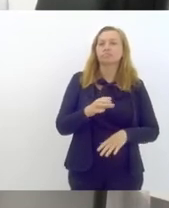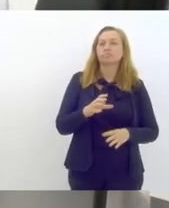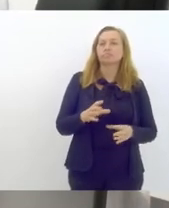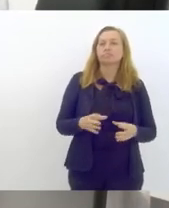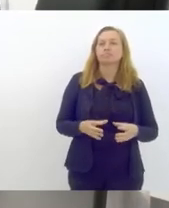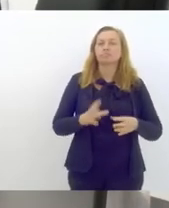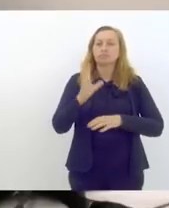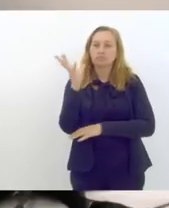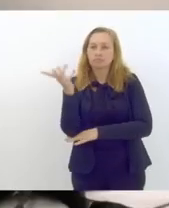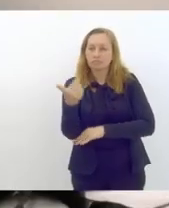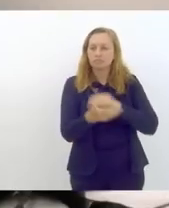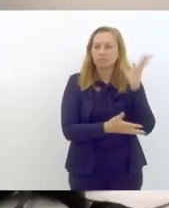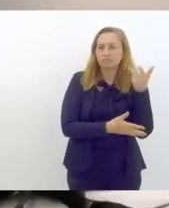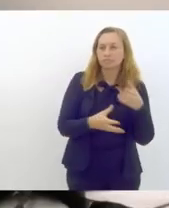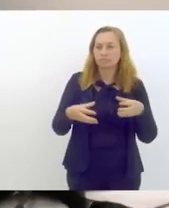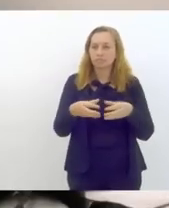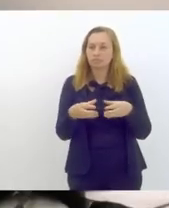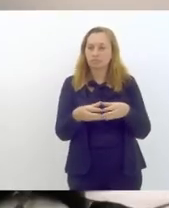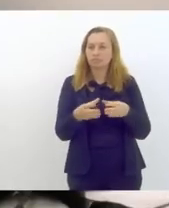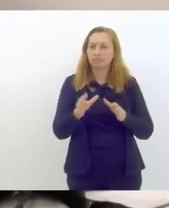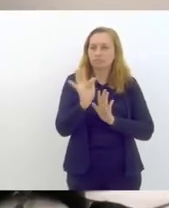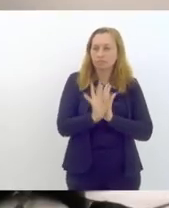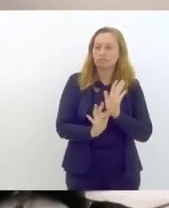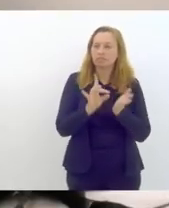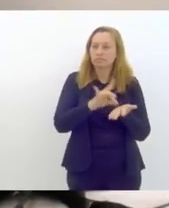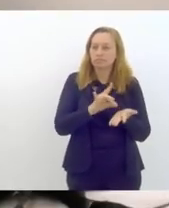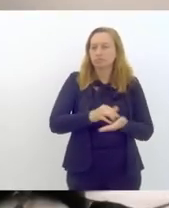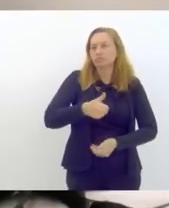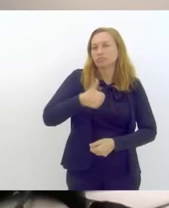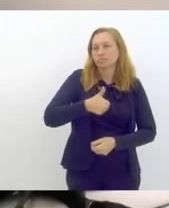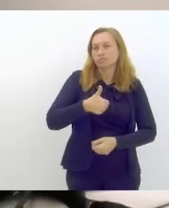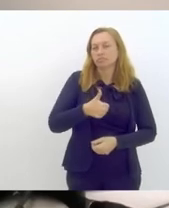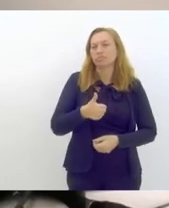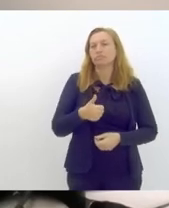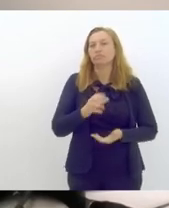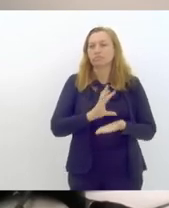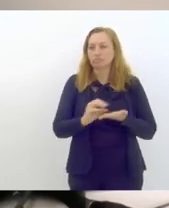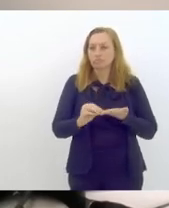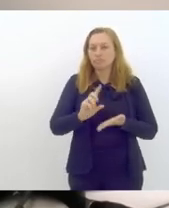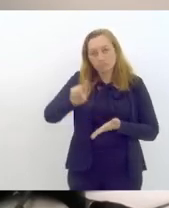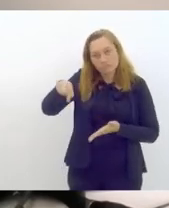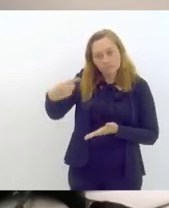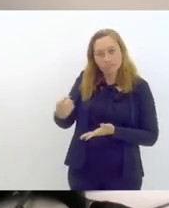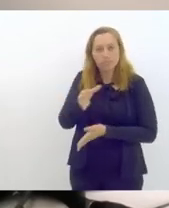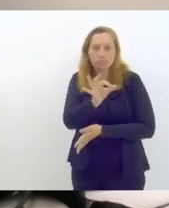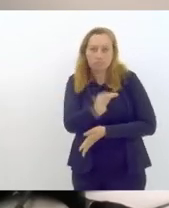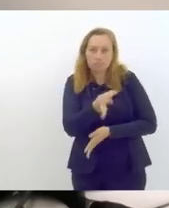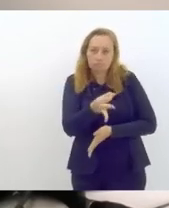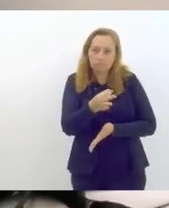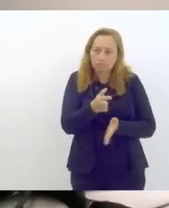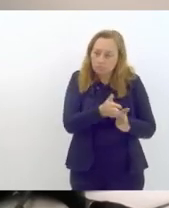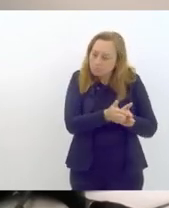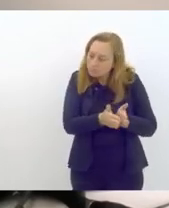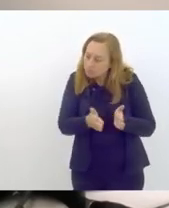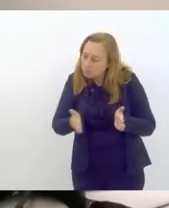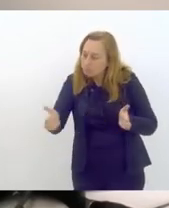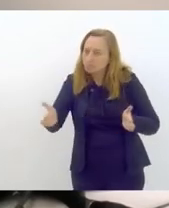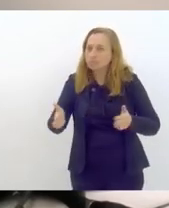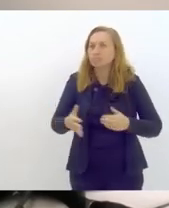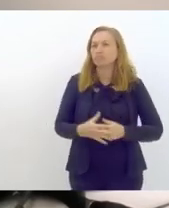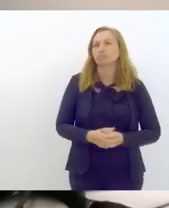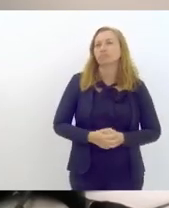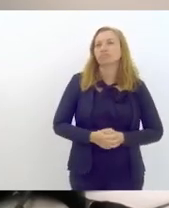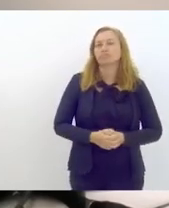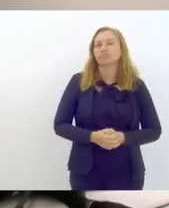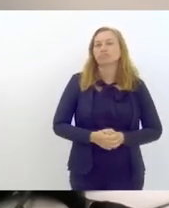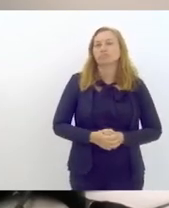Meio Ambiente ao texto original do primeiro item da pauta. E aí depois, obviamente, durante todo o processo,